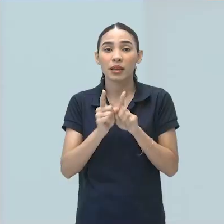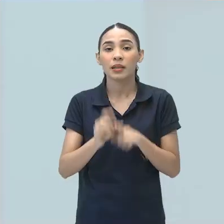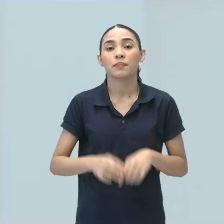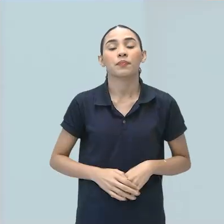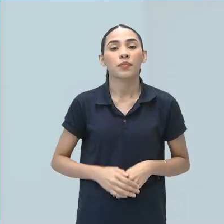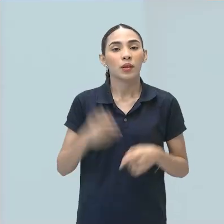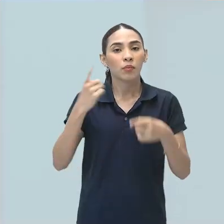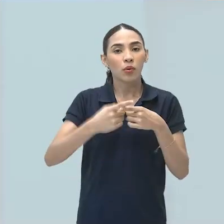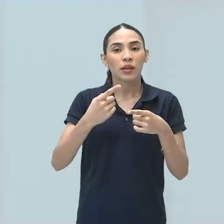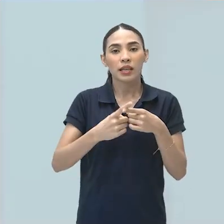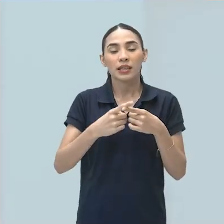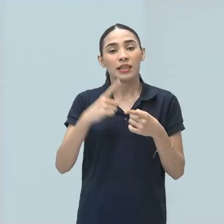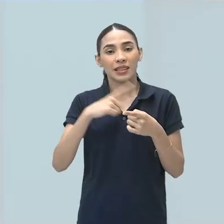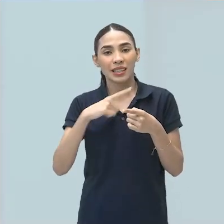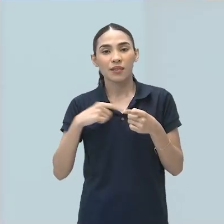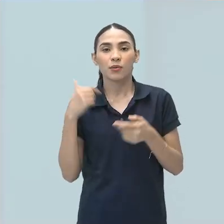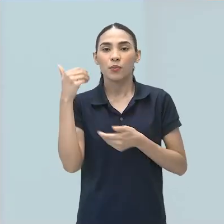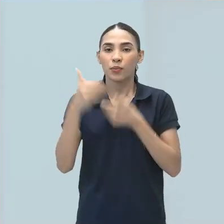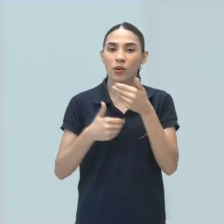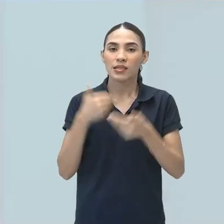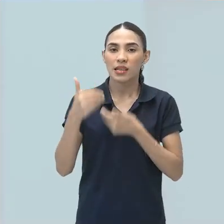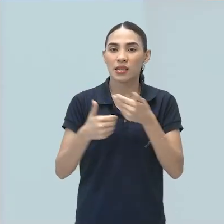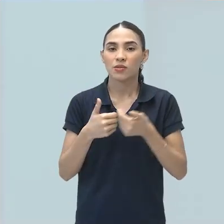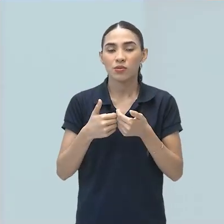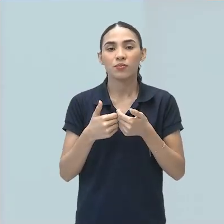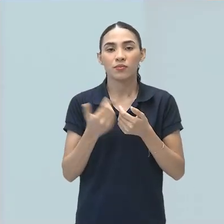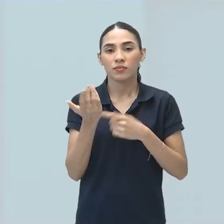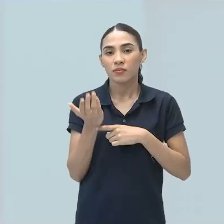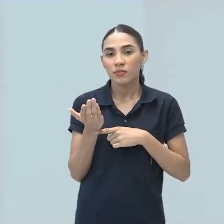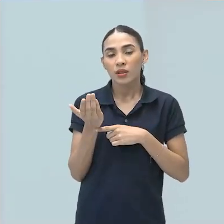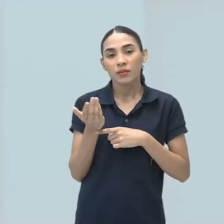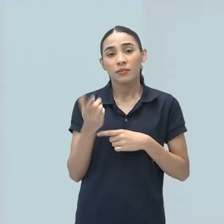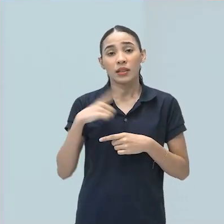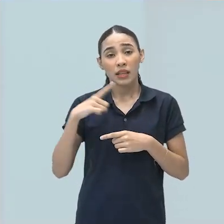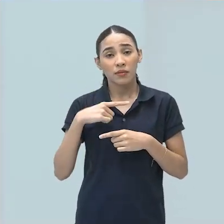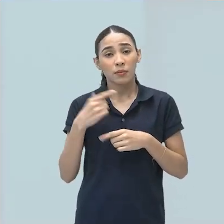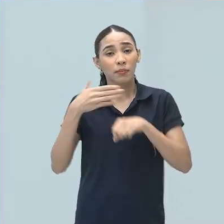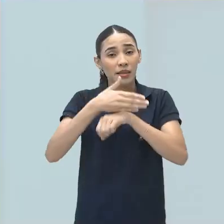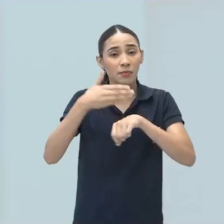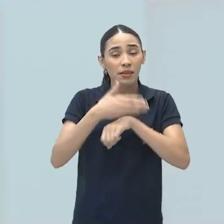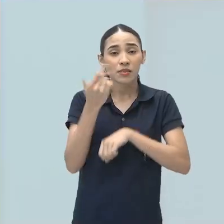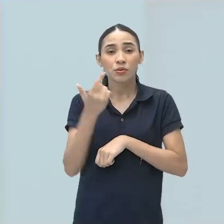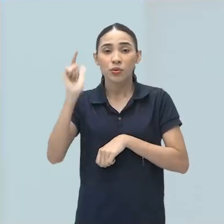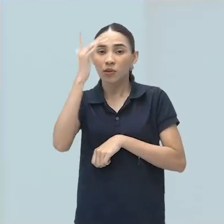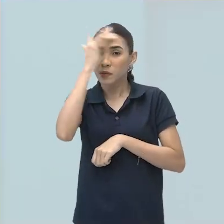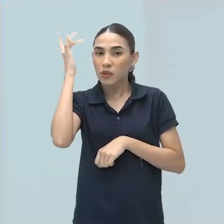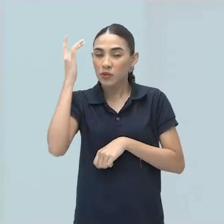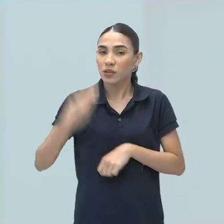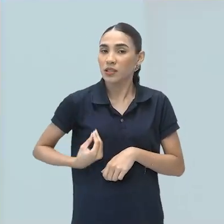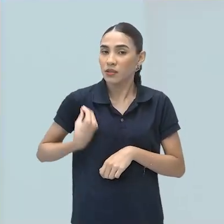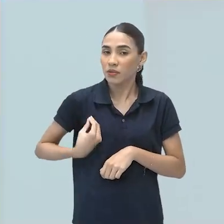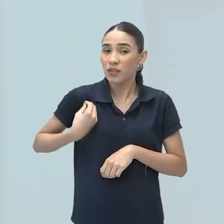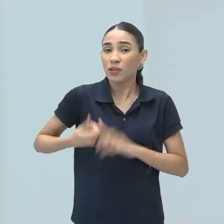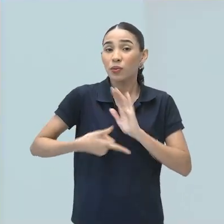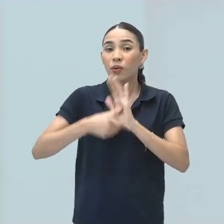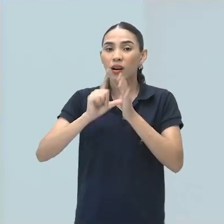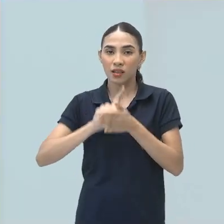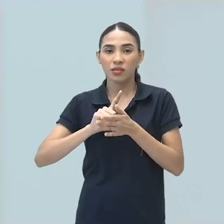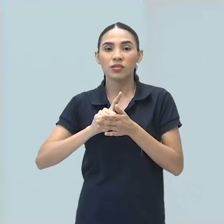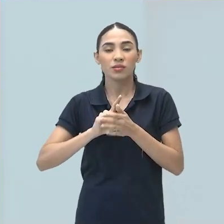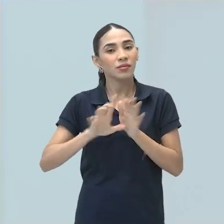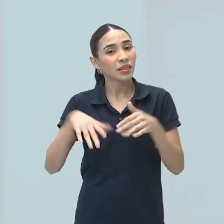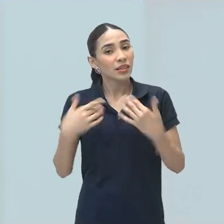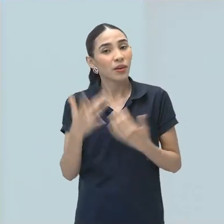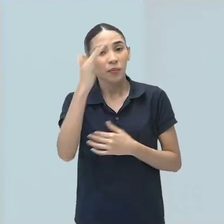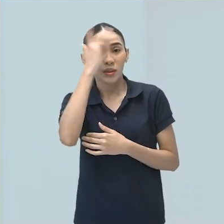graças a um processo que contou com outras pessoas que viveram aqui antes de nós. Então, na verdade,